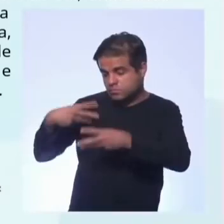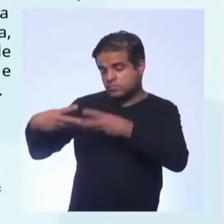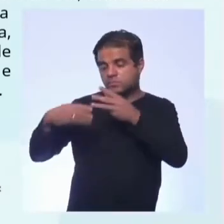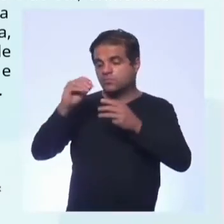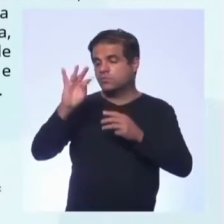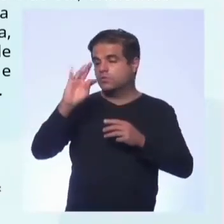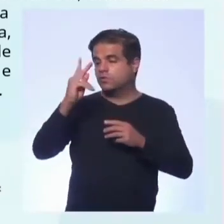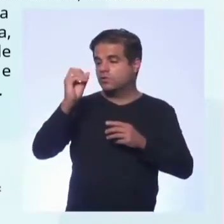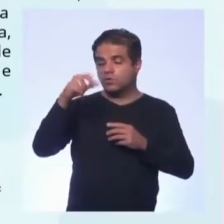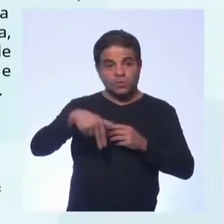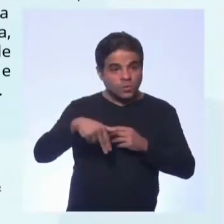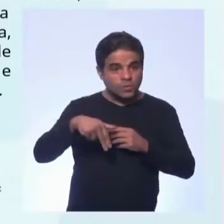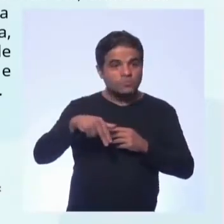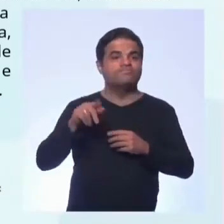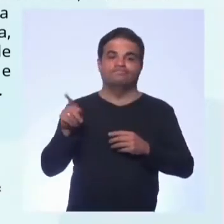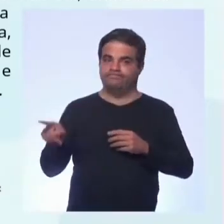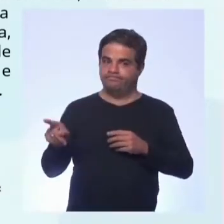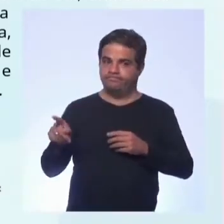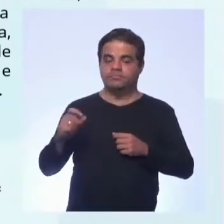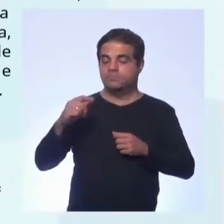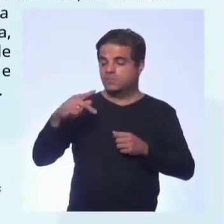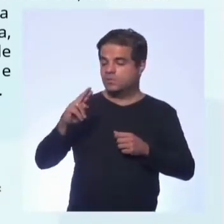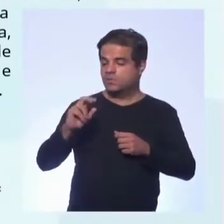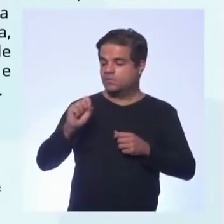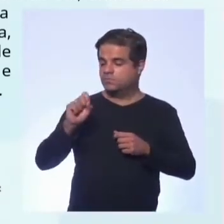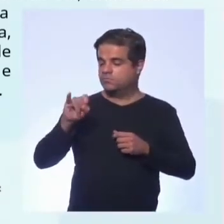von Bismarck. A Prússia,